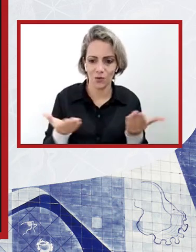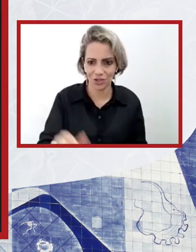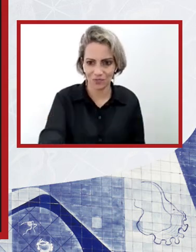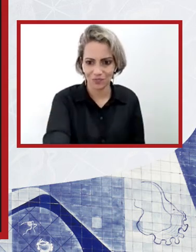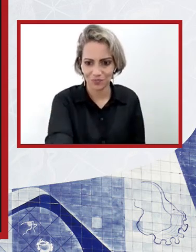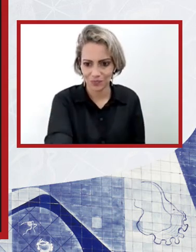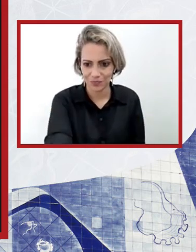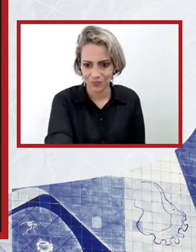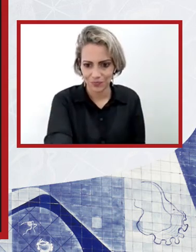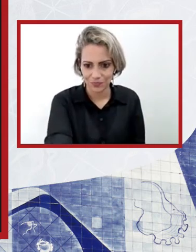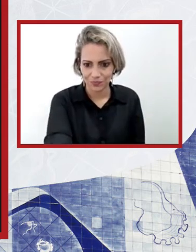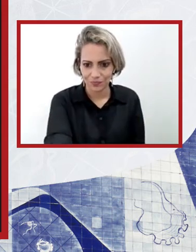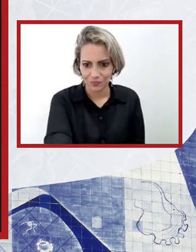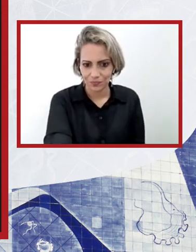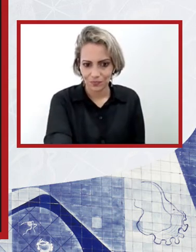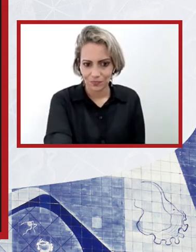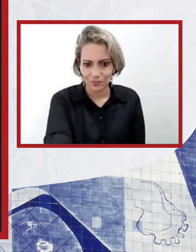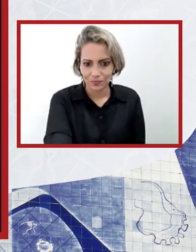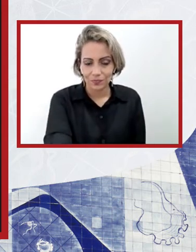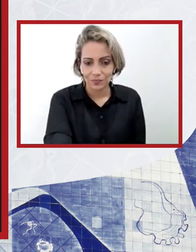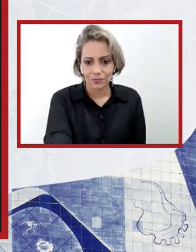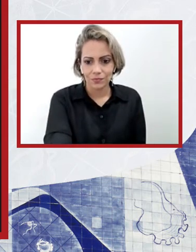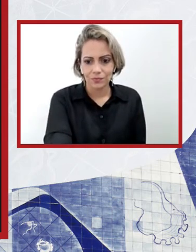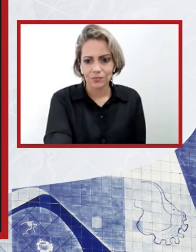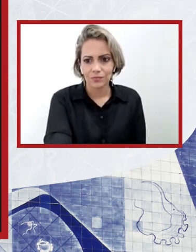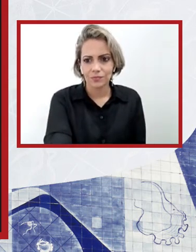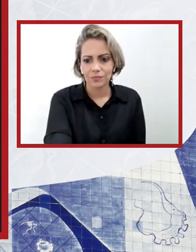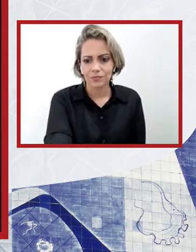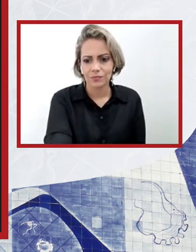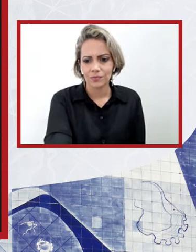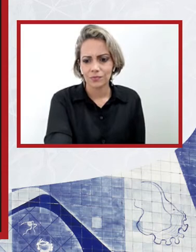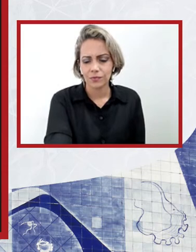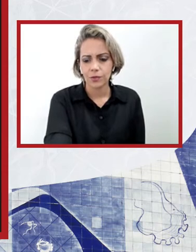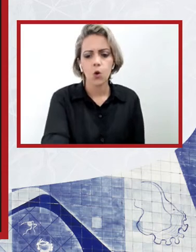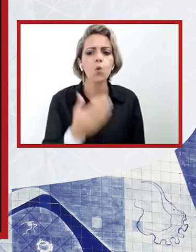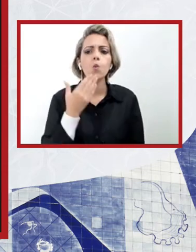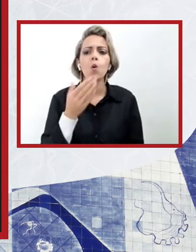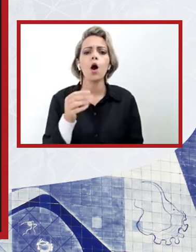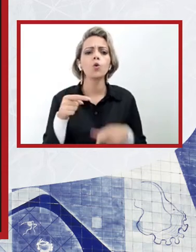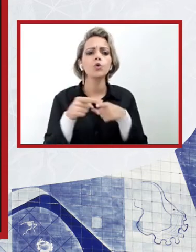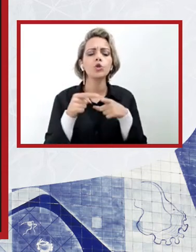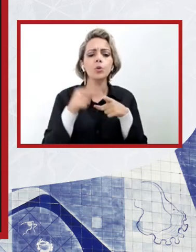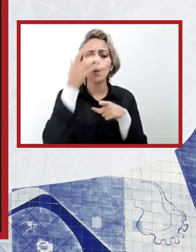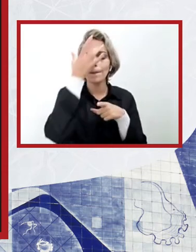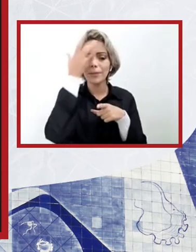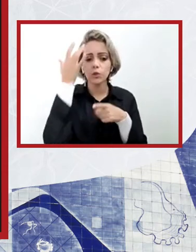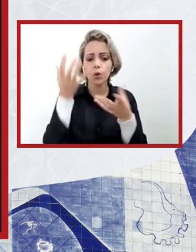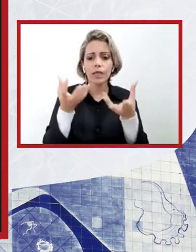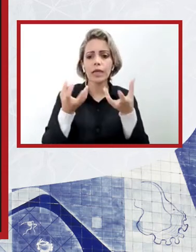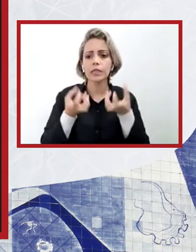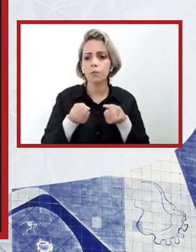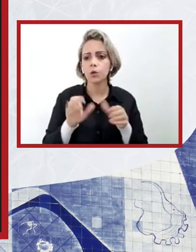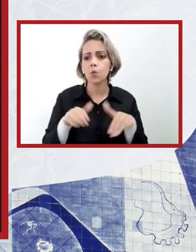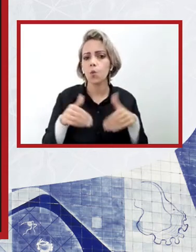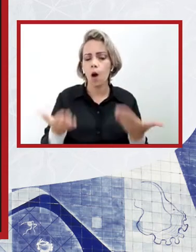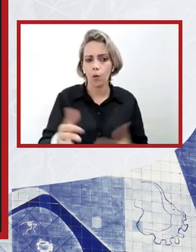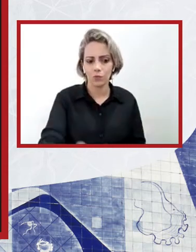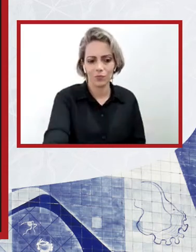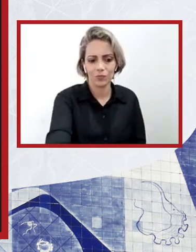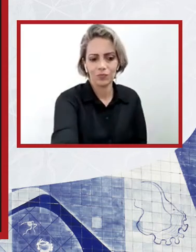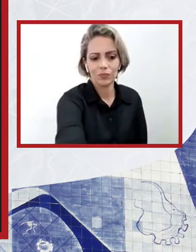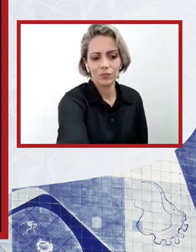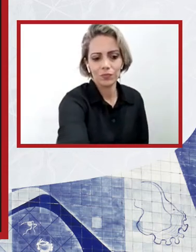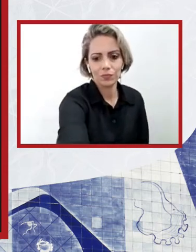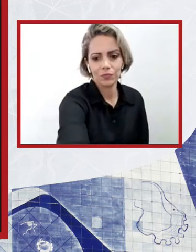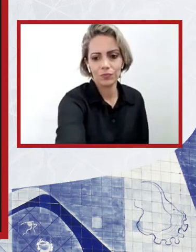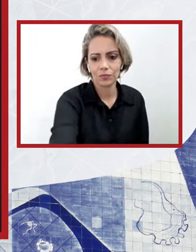que categorias de pessoas estão recebendo ou potencialmente recebendo? Bom, primeiramente, a gente está